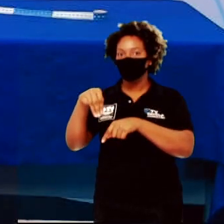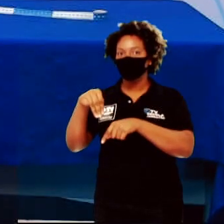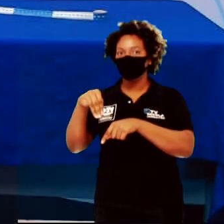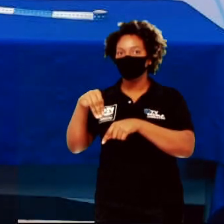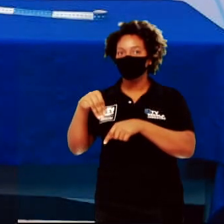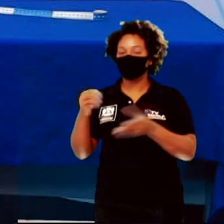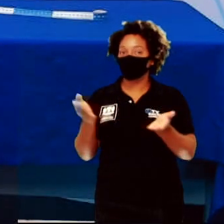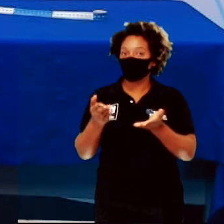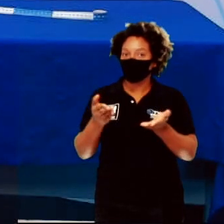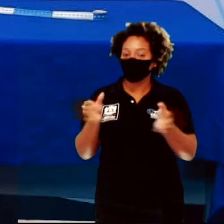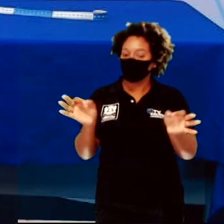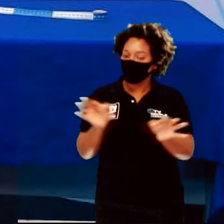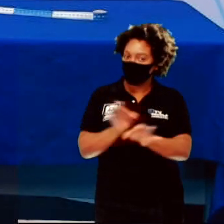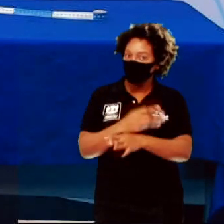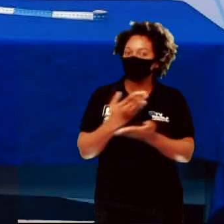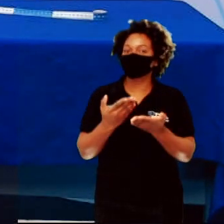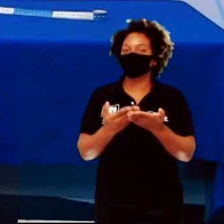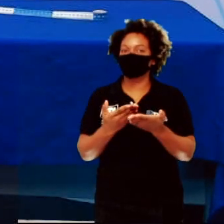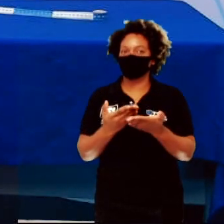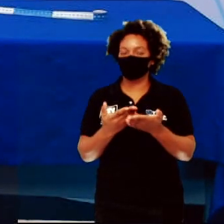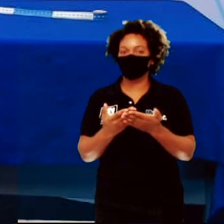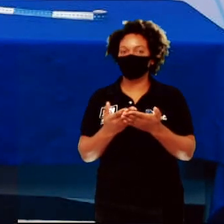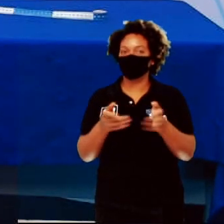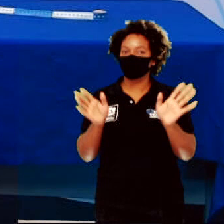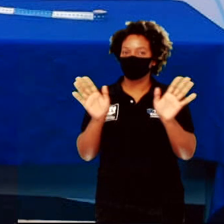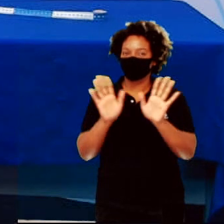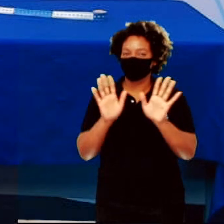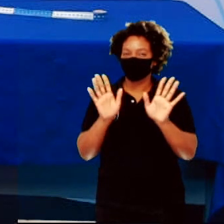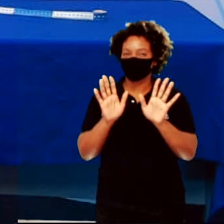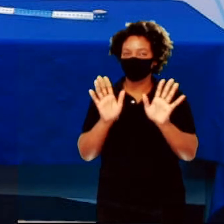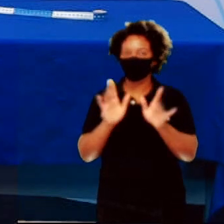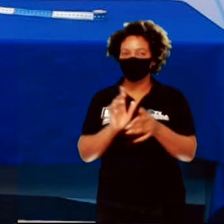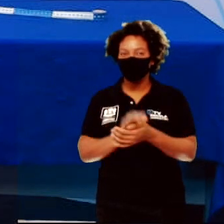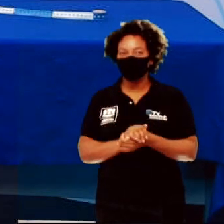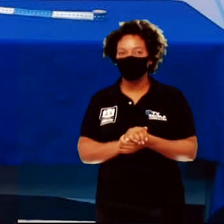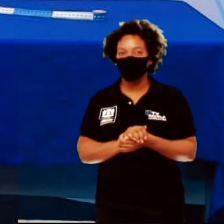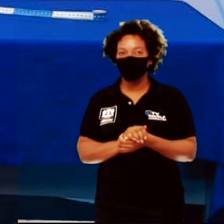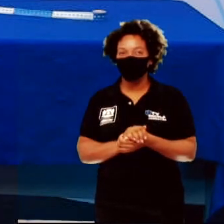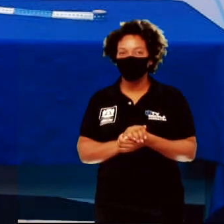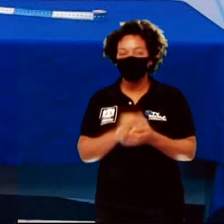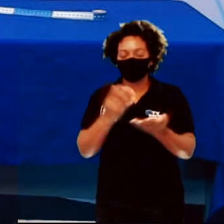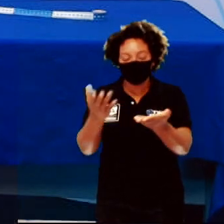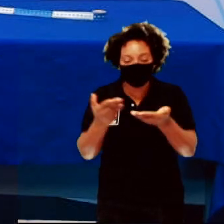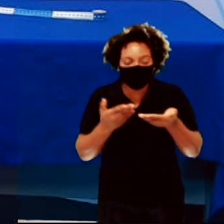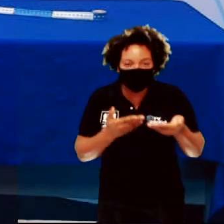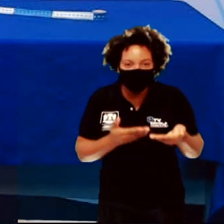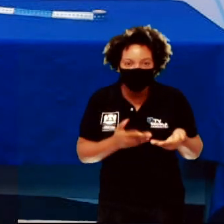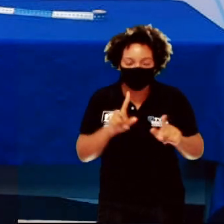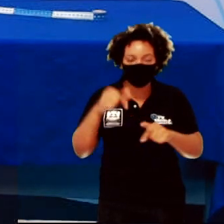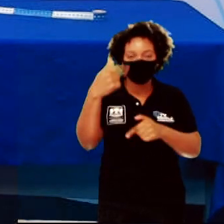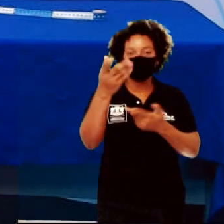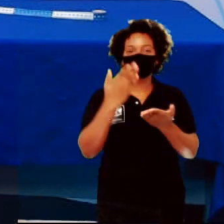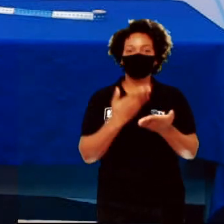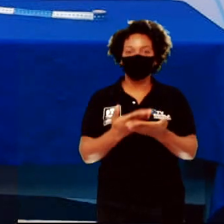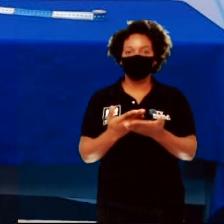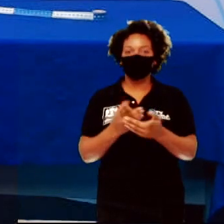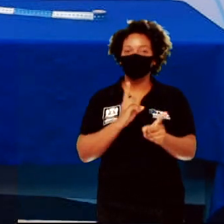nós terminamos a nossa aula. Sejam muito, muito, muito bem-vindos ao nosso próximo